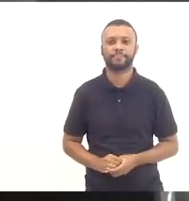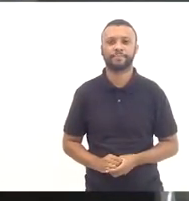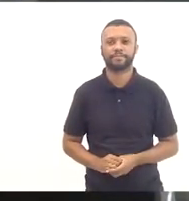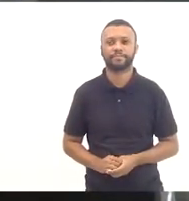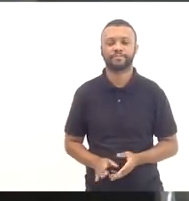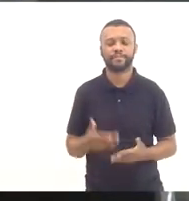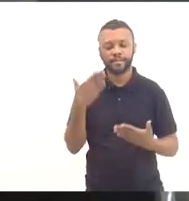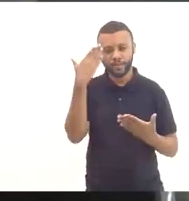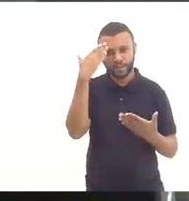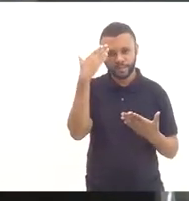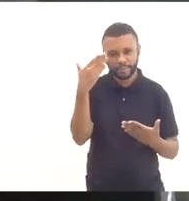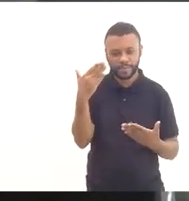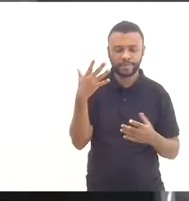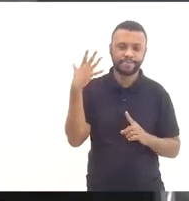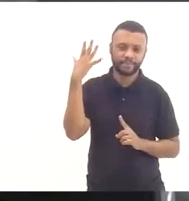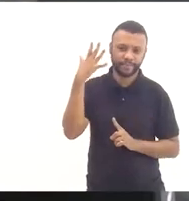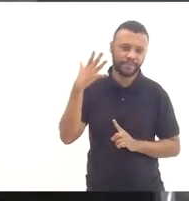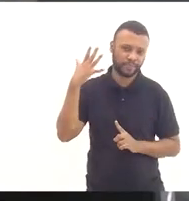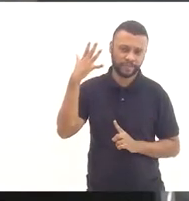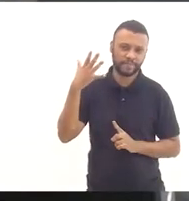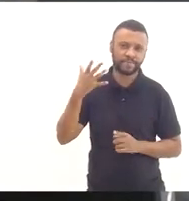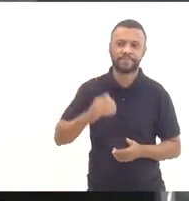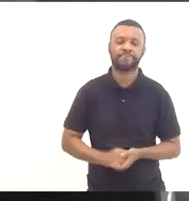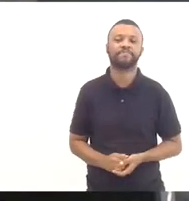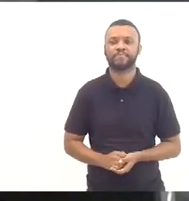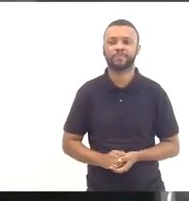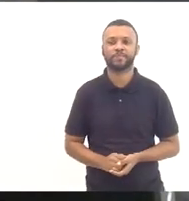e obrigado pela sua fala